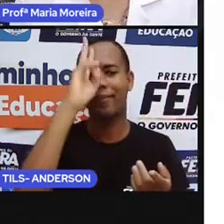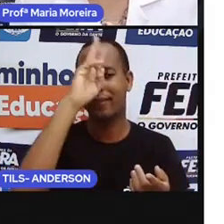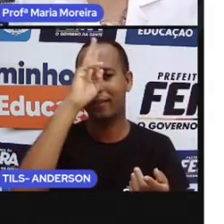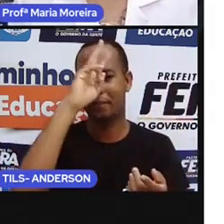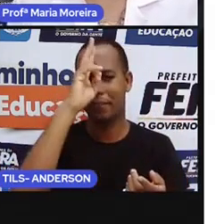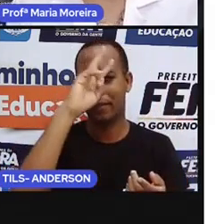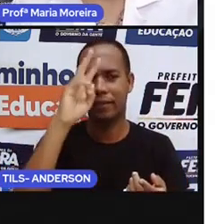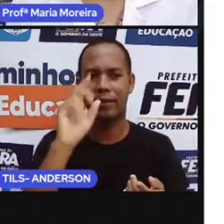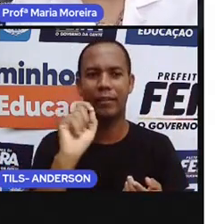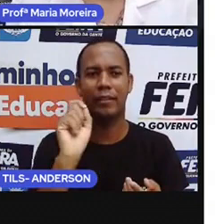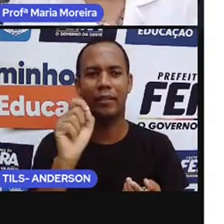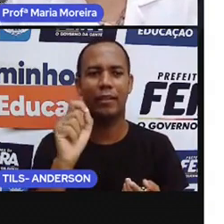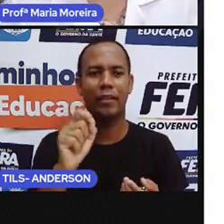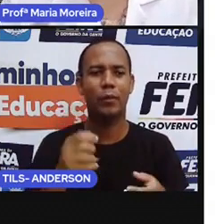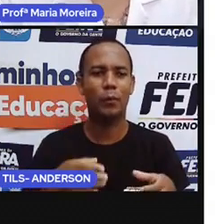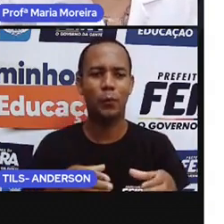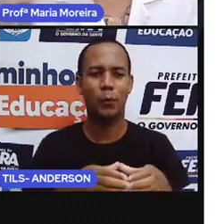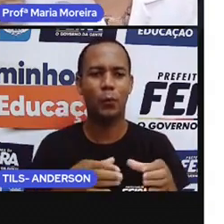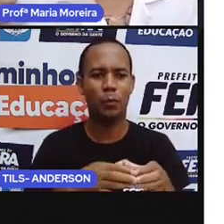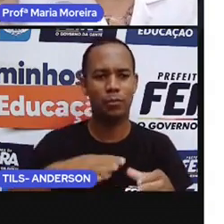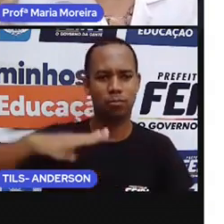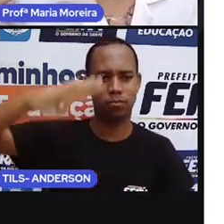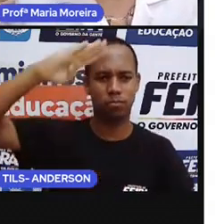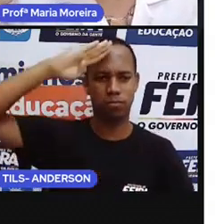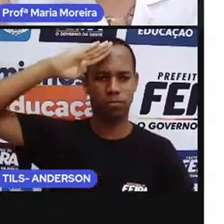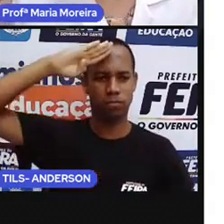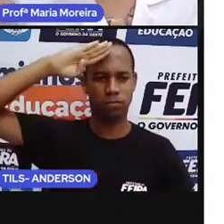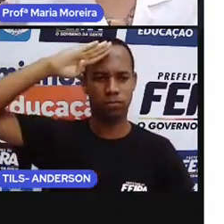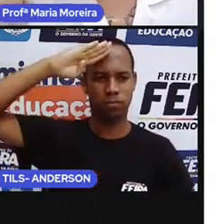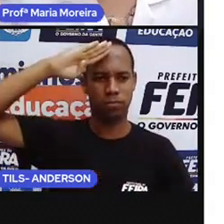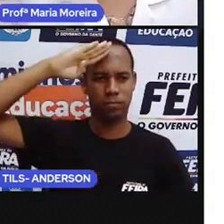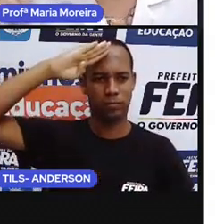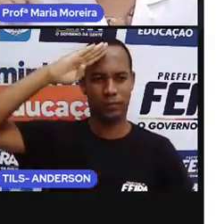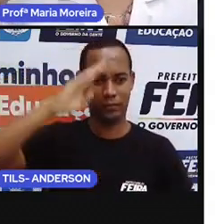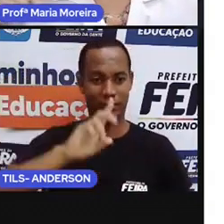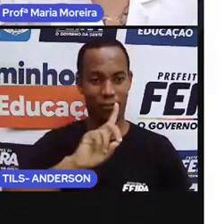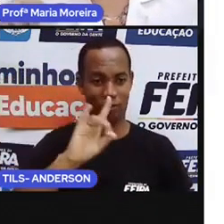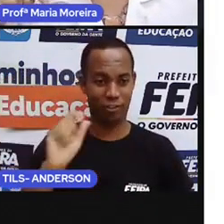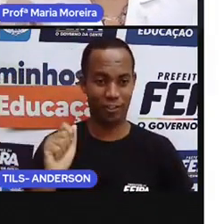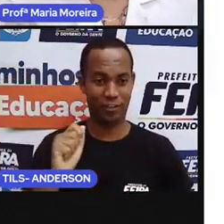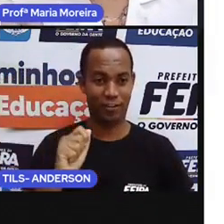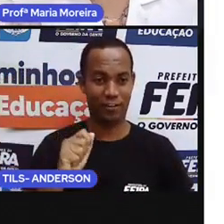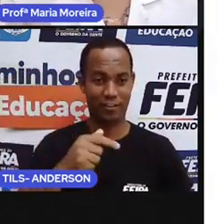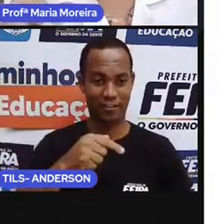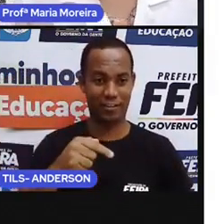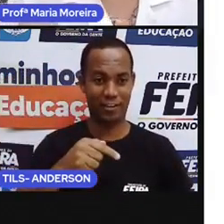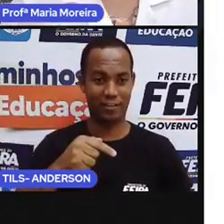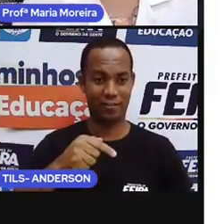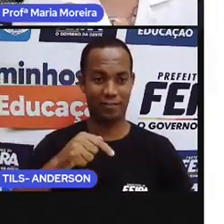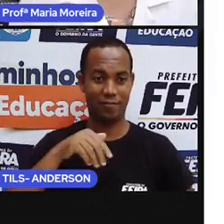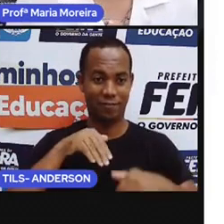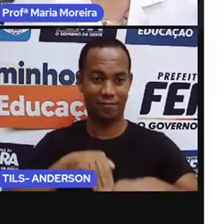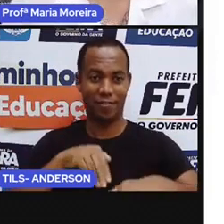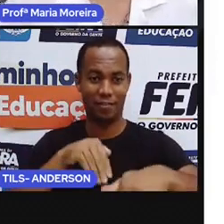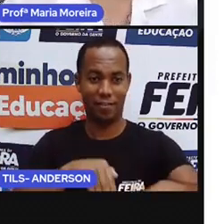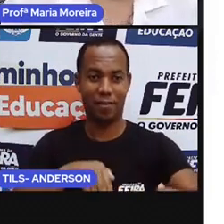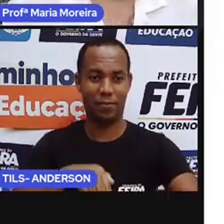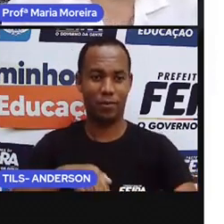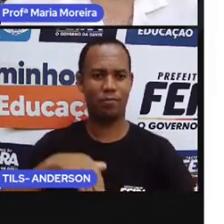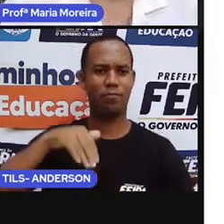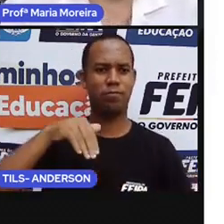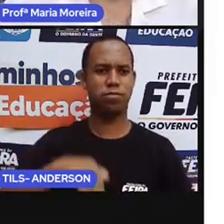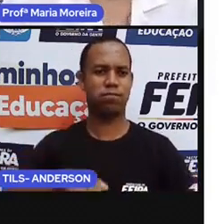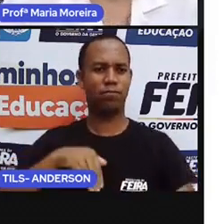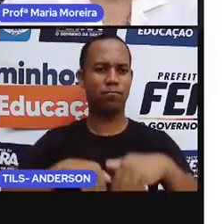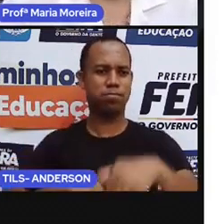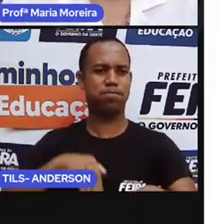Os militares. Quando os militares vão lá no 7 de setembro, que eles ó, vão marchar, eles usam muito o quê? O pé,